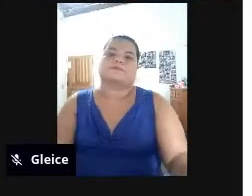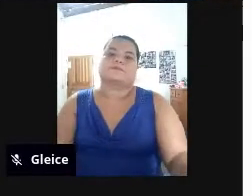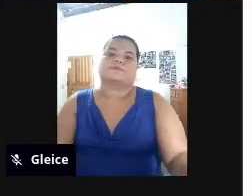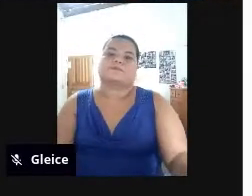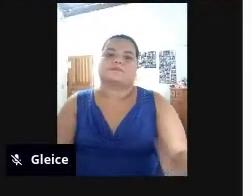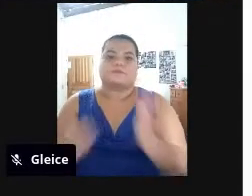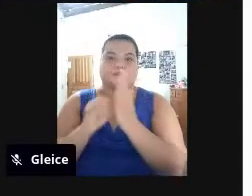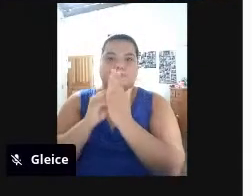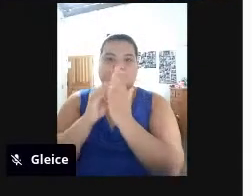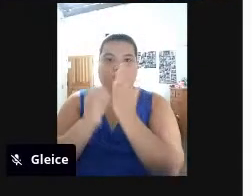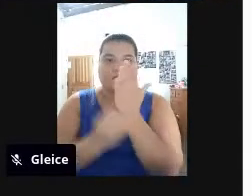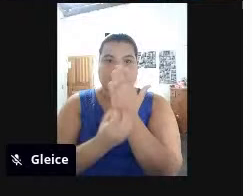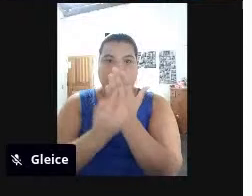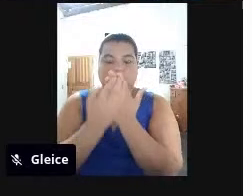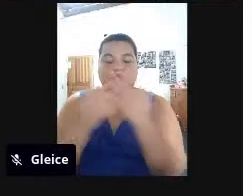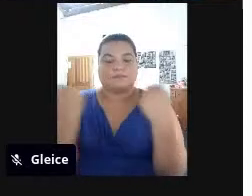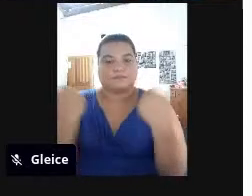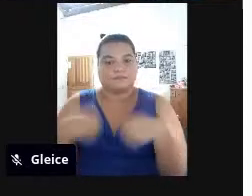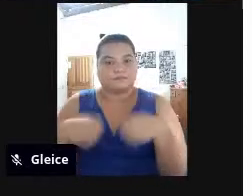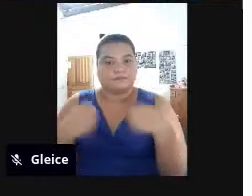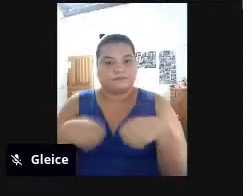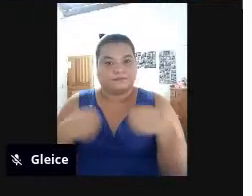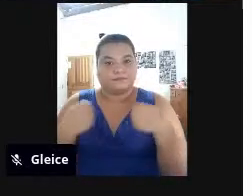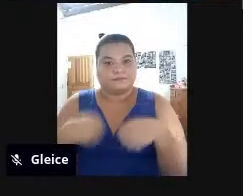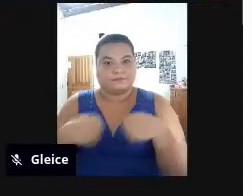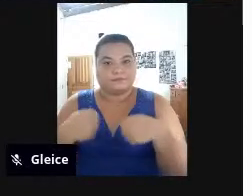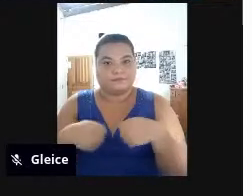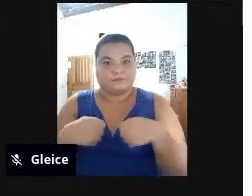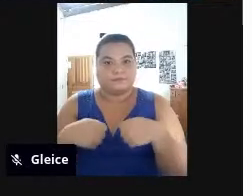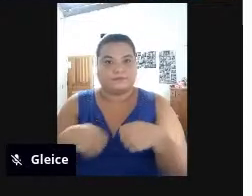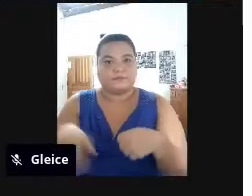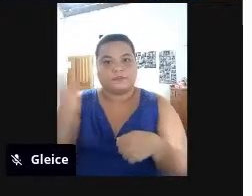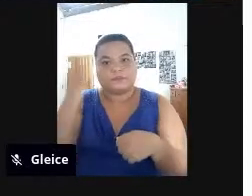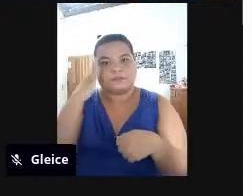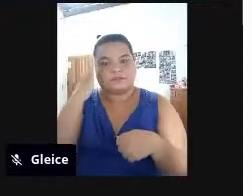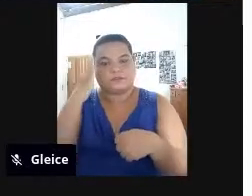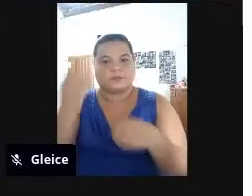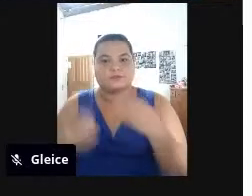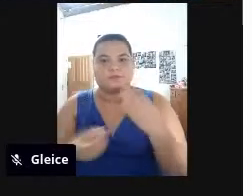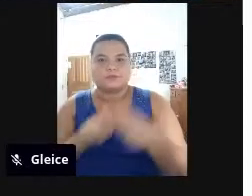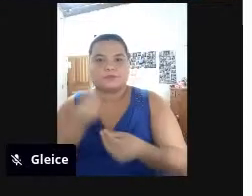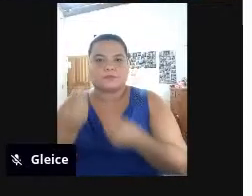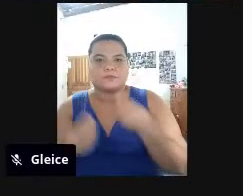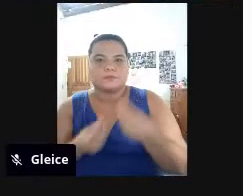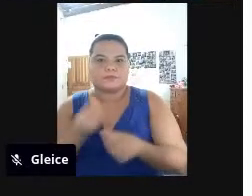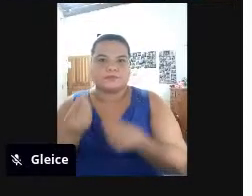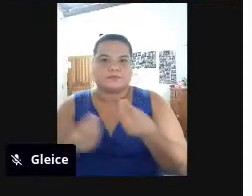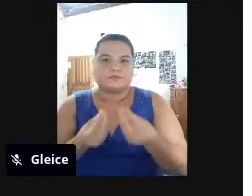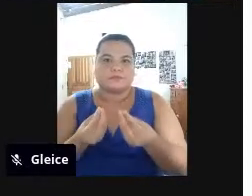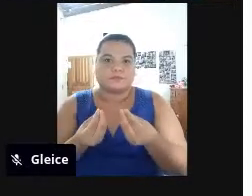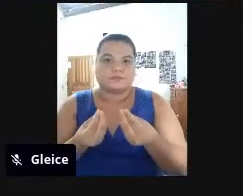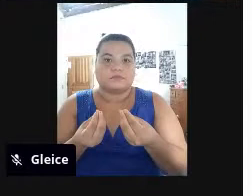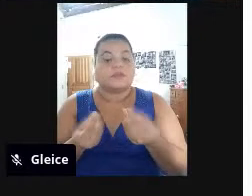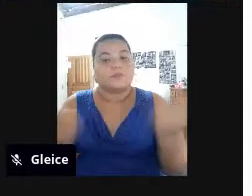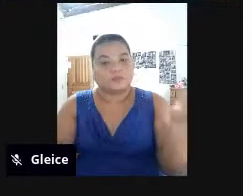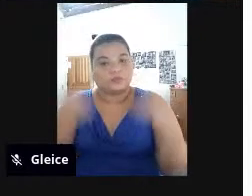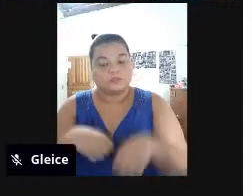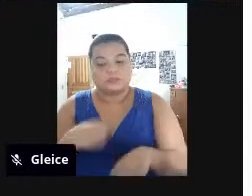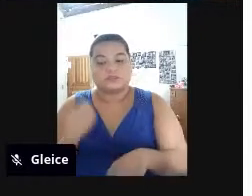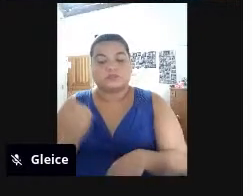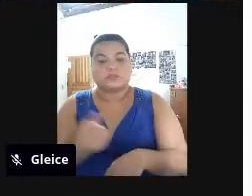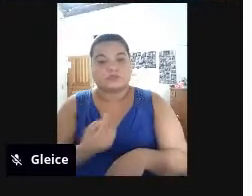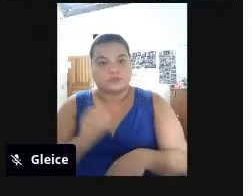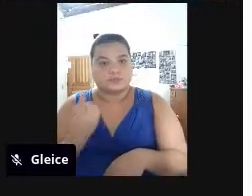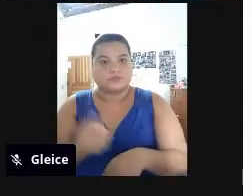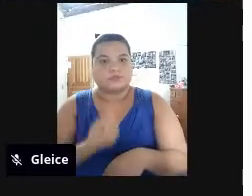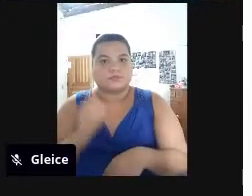proteínas, nós temos que as fontes vegetais de proteína, elas conseguem sozinhas fornecer